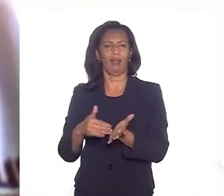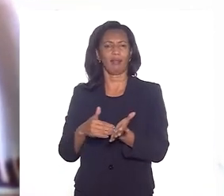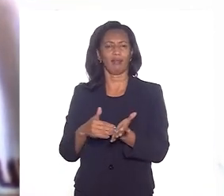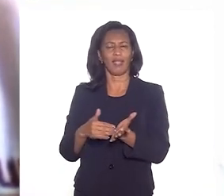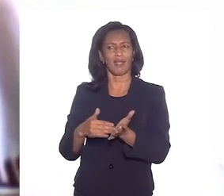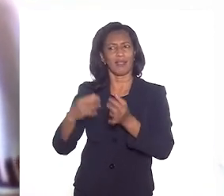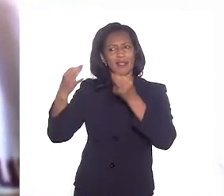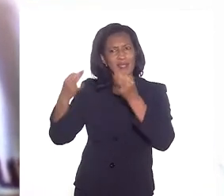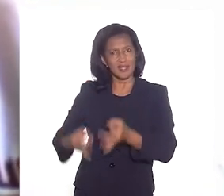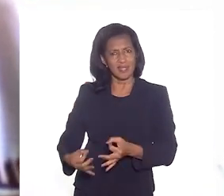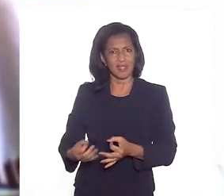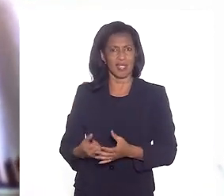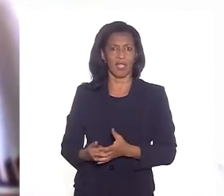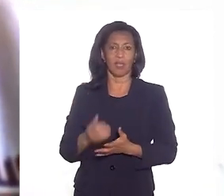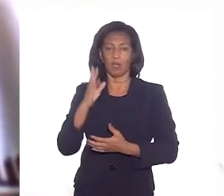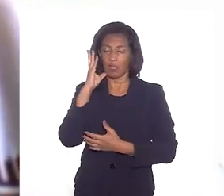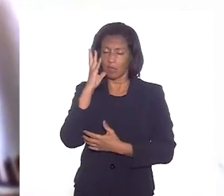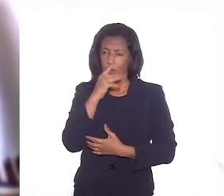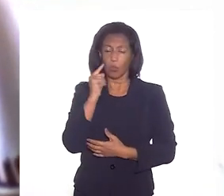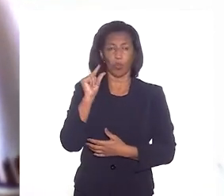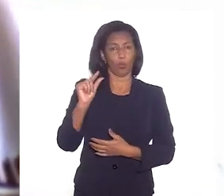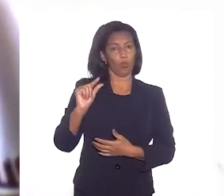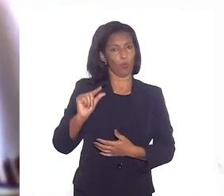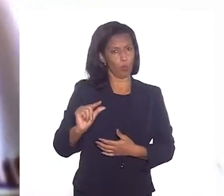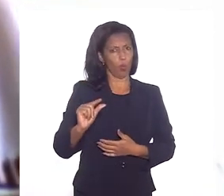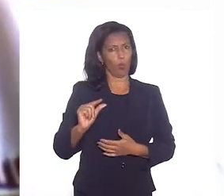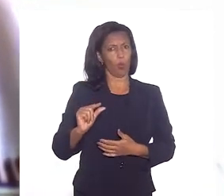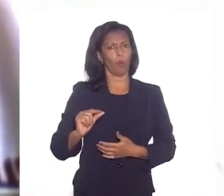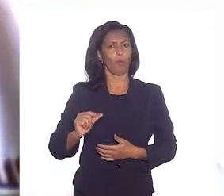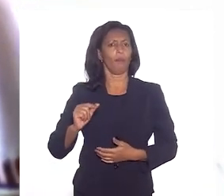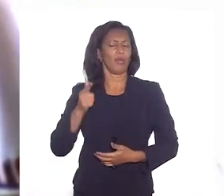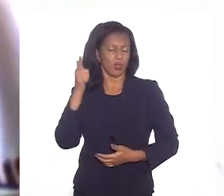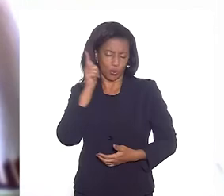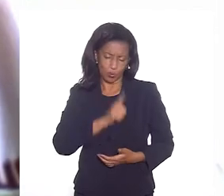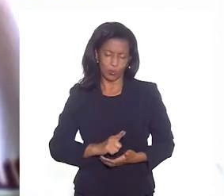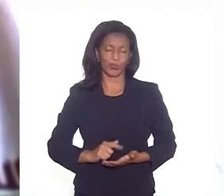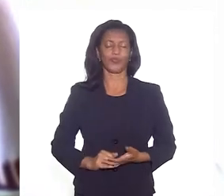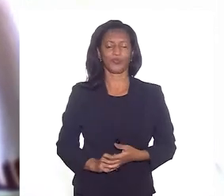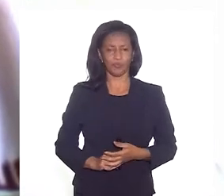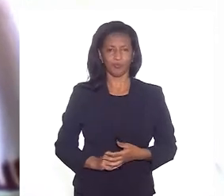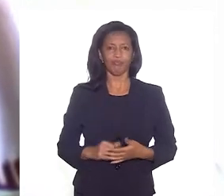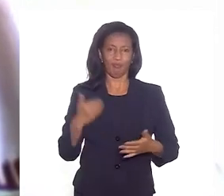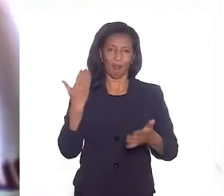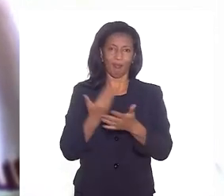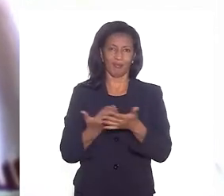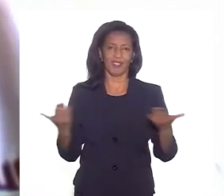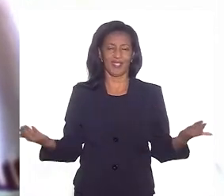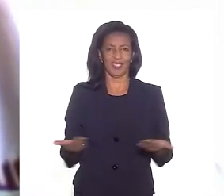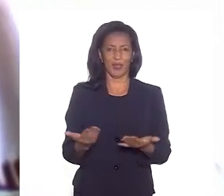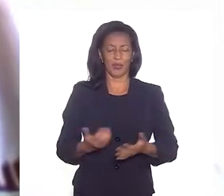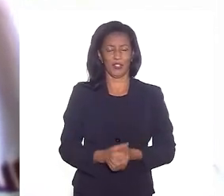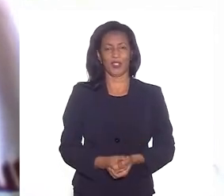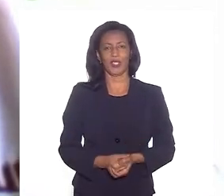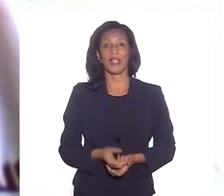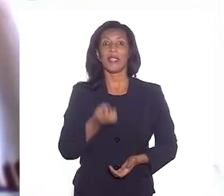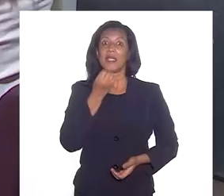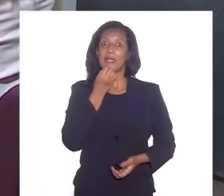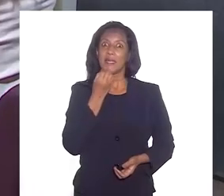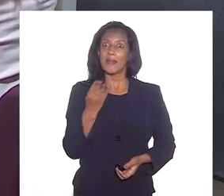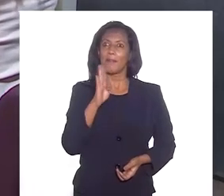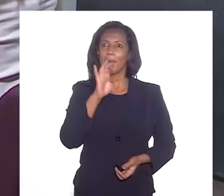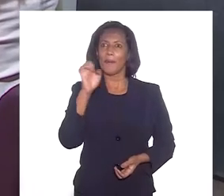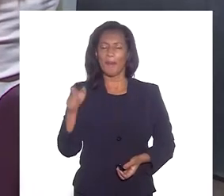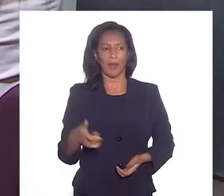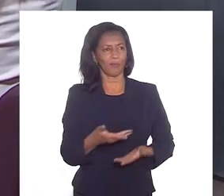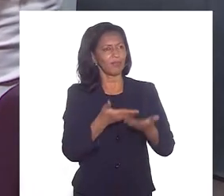essa visibilidade, essas vendas, demorou um pouquinho, mas a gente conseguiu, né? Ai, Também até hoje. que bom,